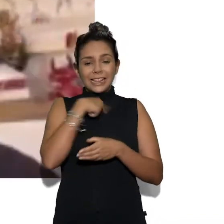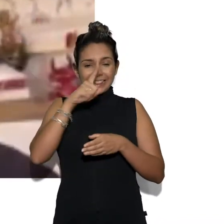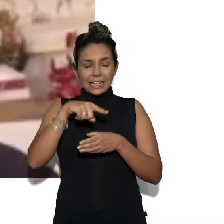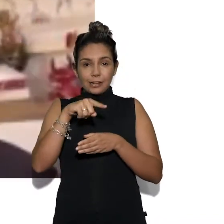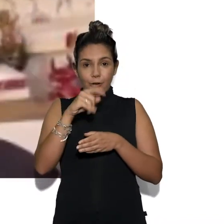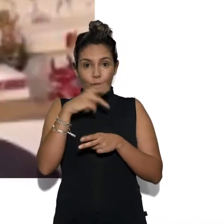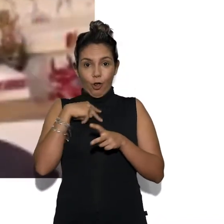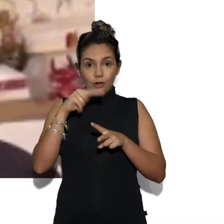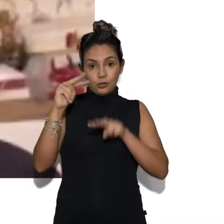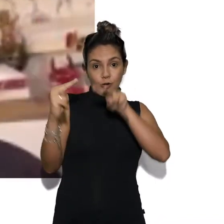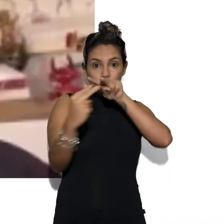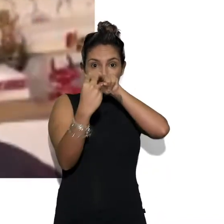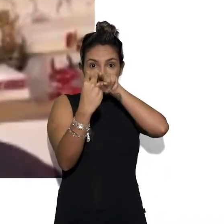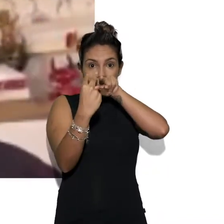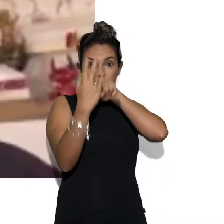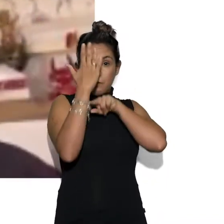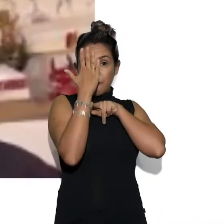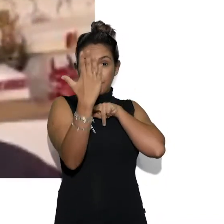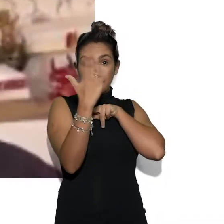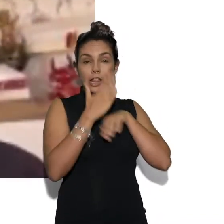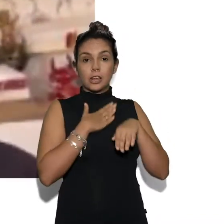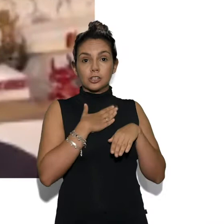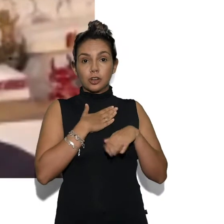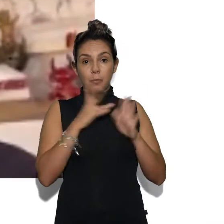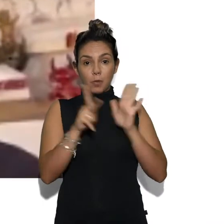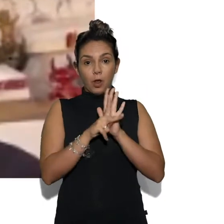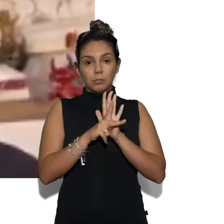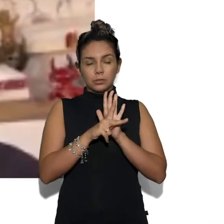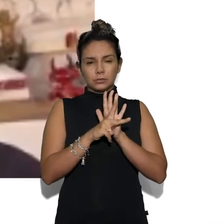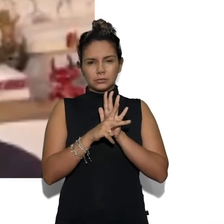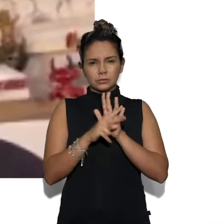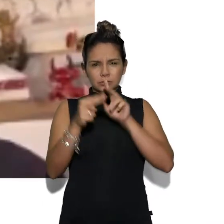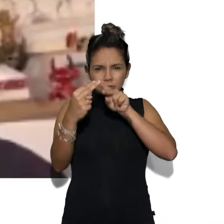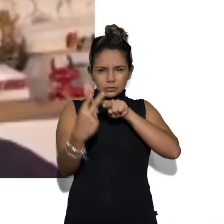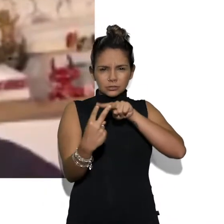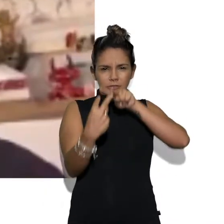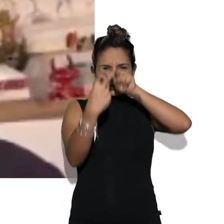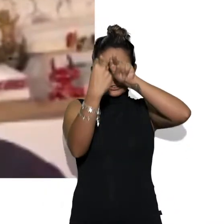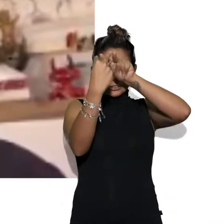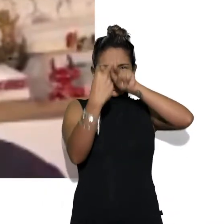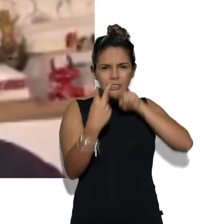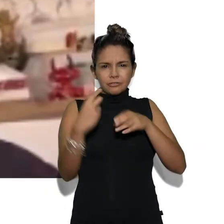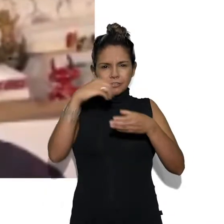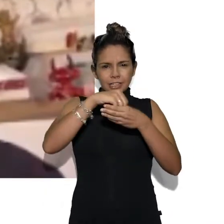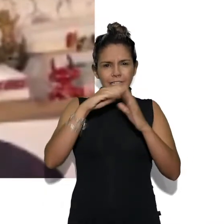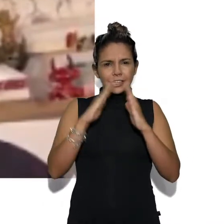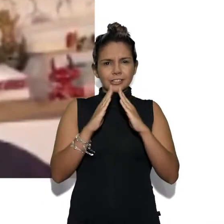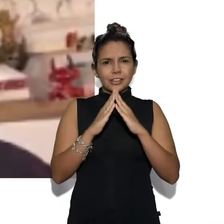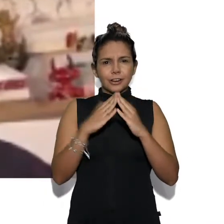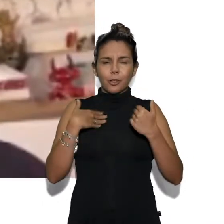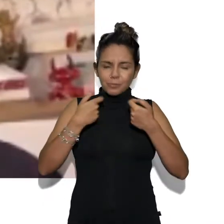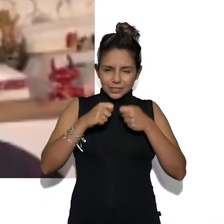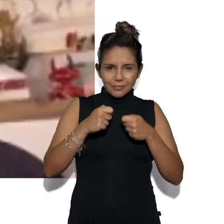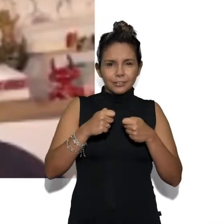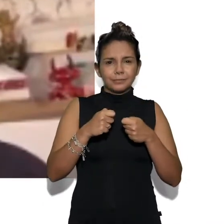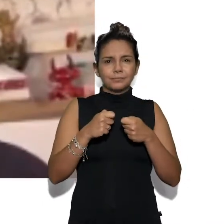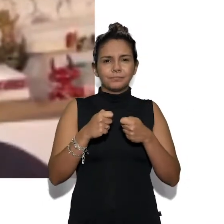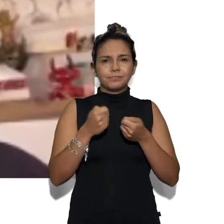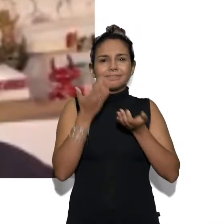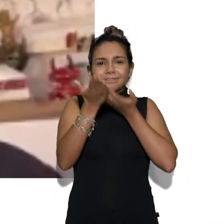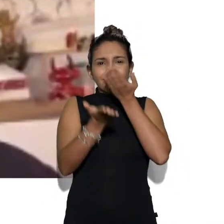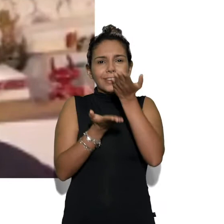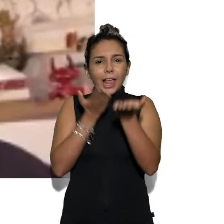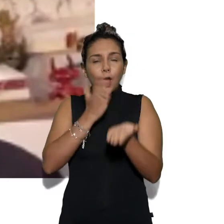próprios olhos neste período de reclusão. E eu achei que eu precisava de lidar